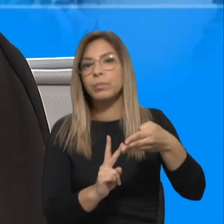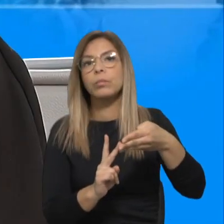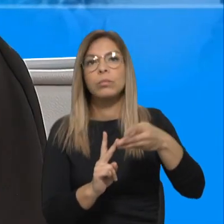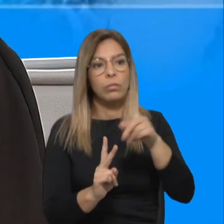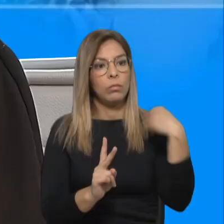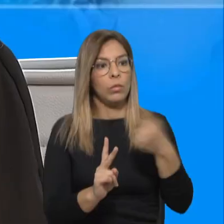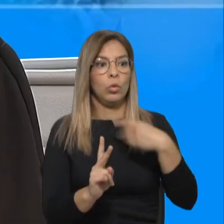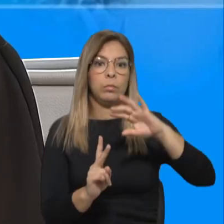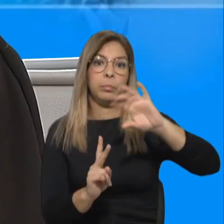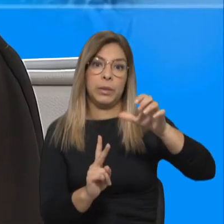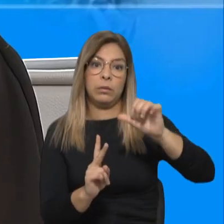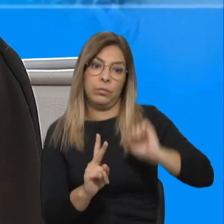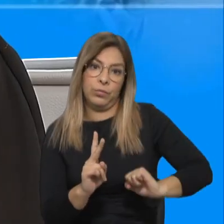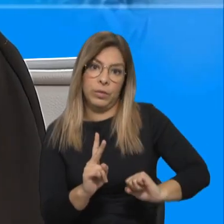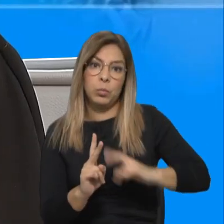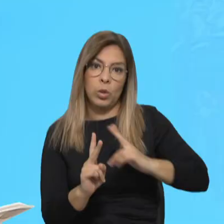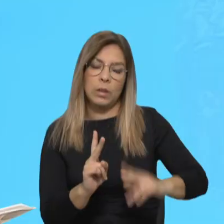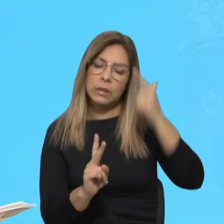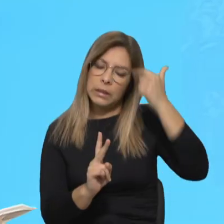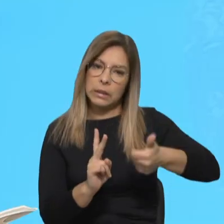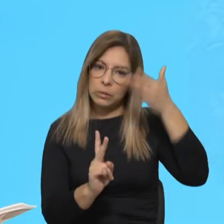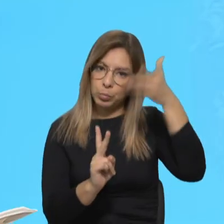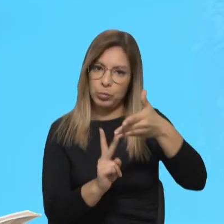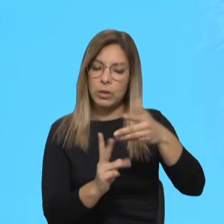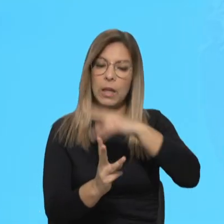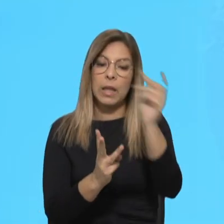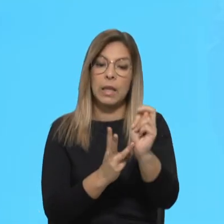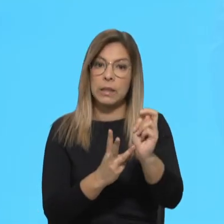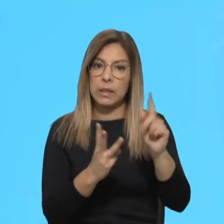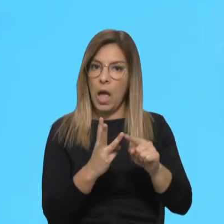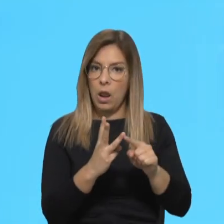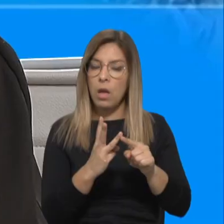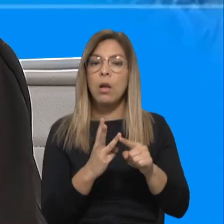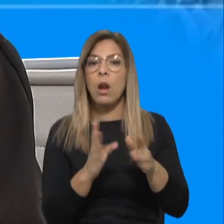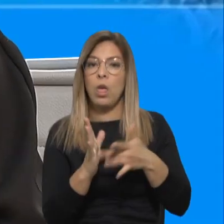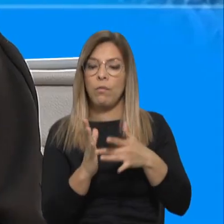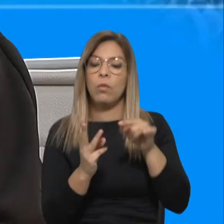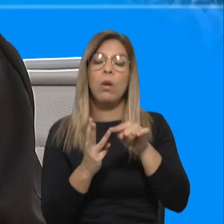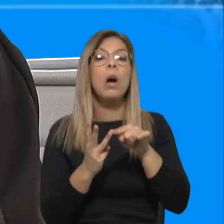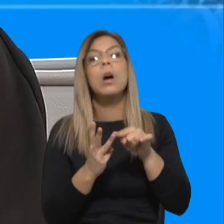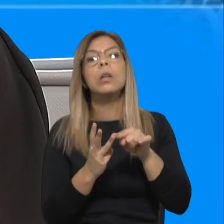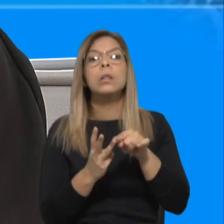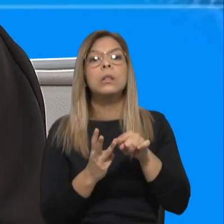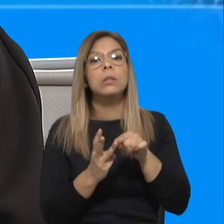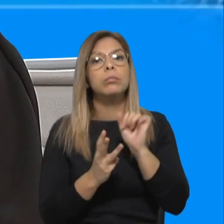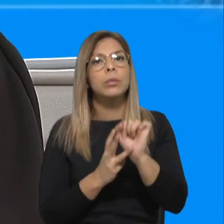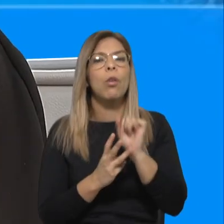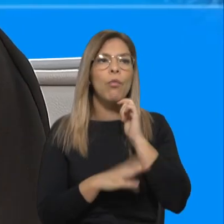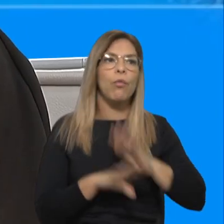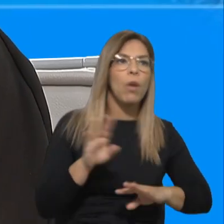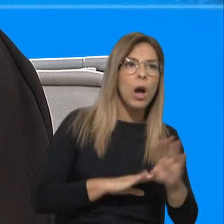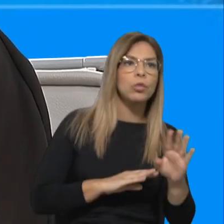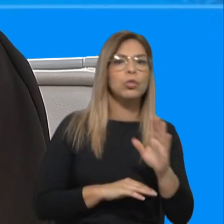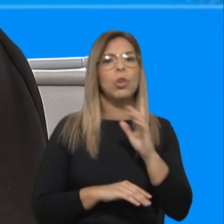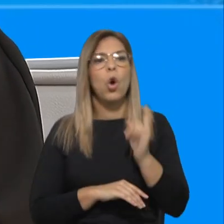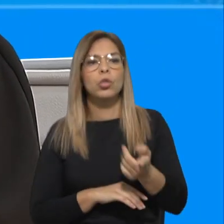que o nosso país, de uma maneira geral, se foque e se centre. E depois tem uma terceira parte como reagir, o que fazer, o que não fazer, se tiver uma suspeita ou